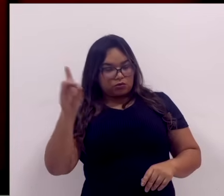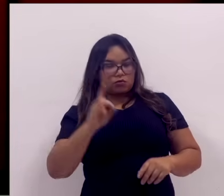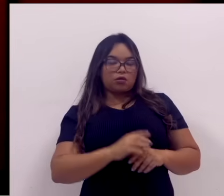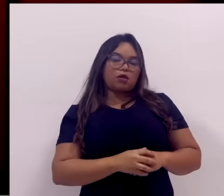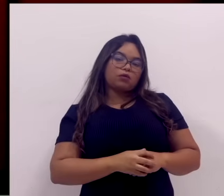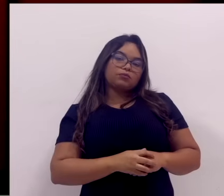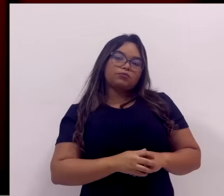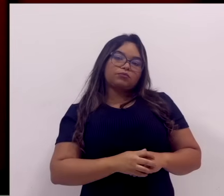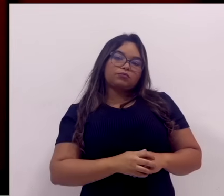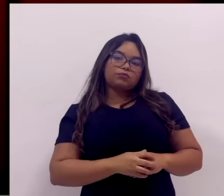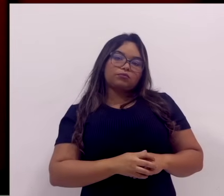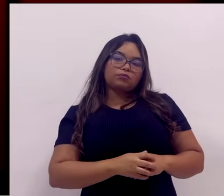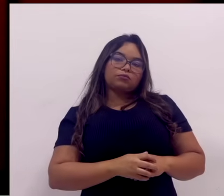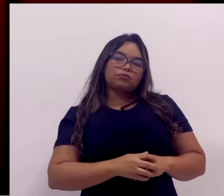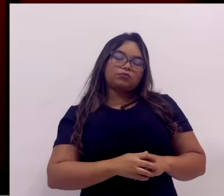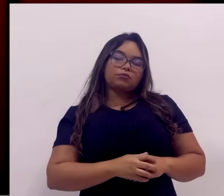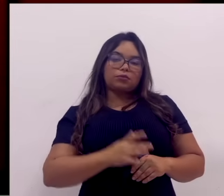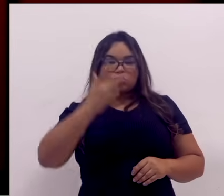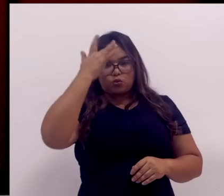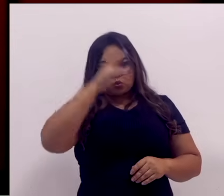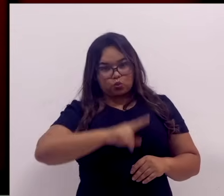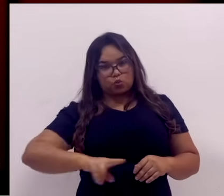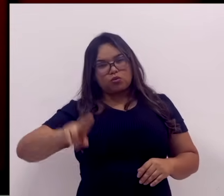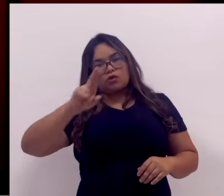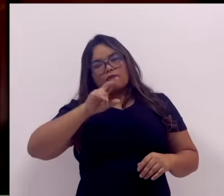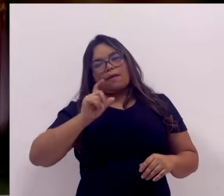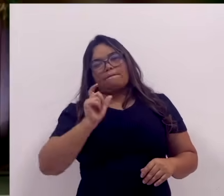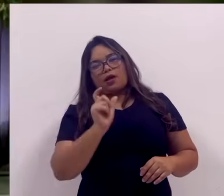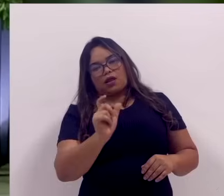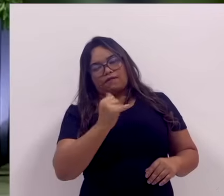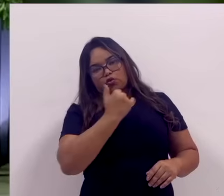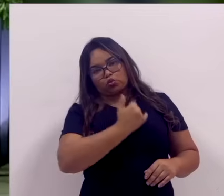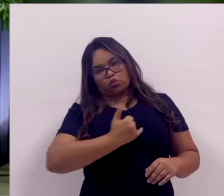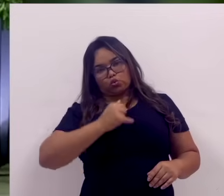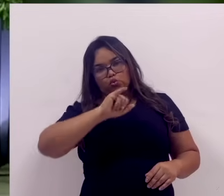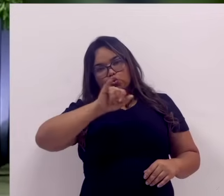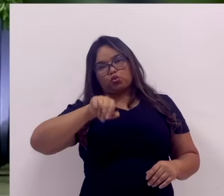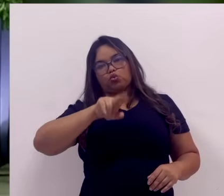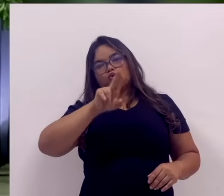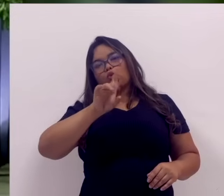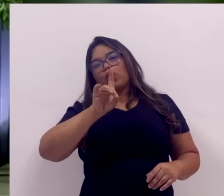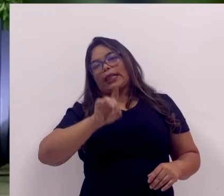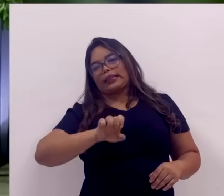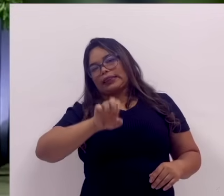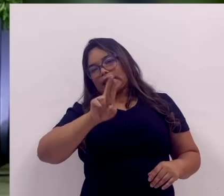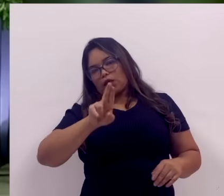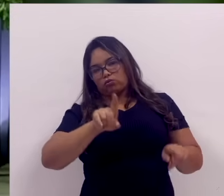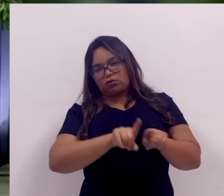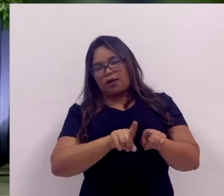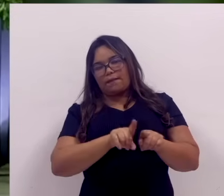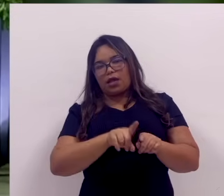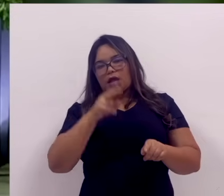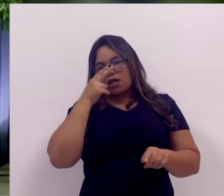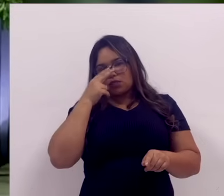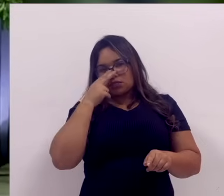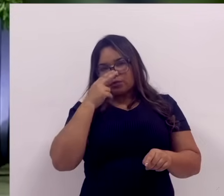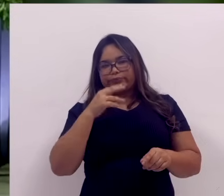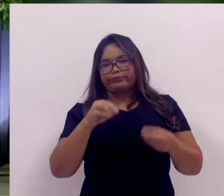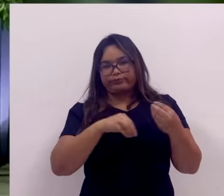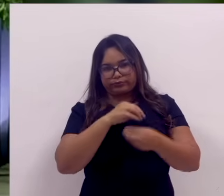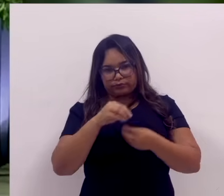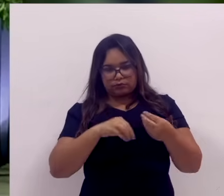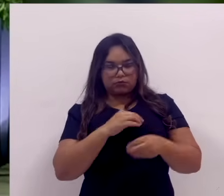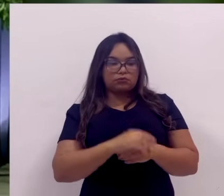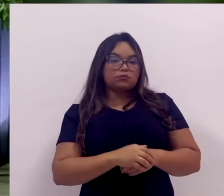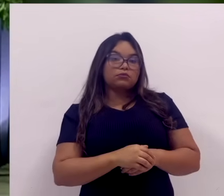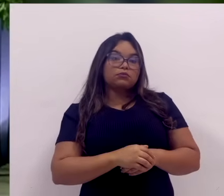palavras judeu e cristão intercambiadamente, mas não são, e são a sinagoga de Satanás, de tal maneira que há duas